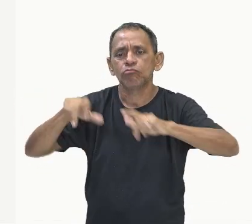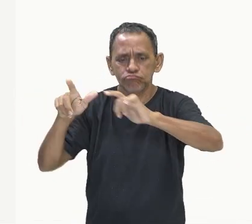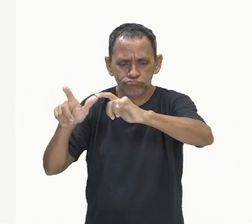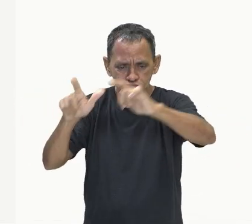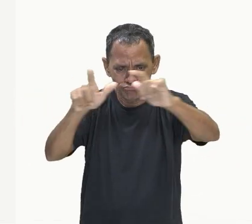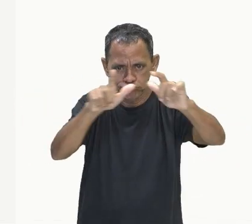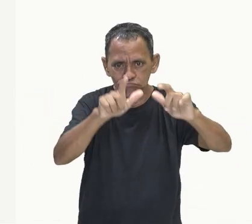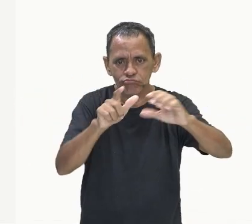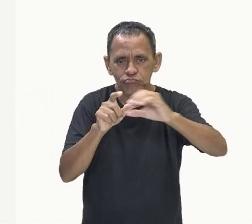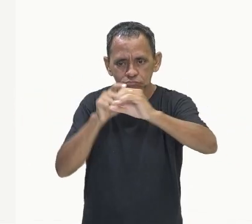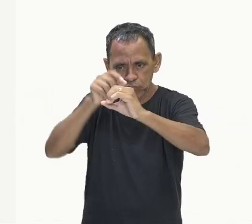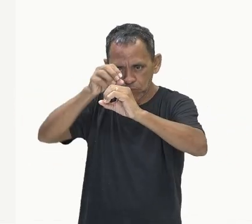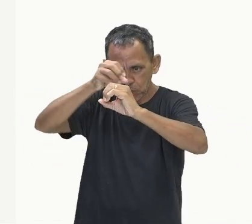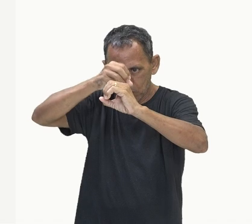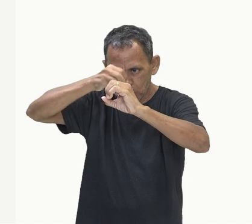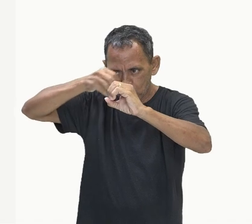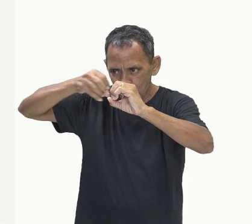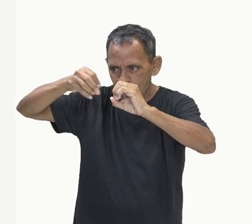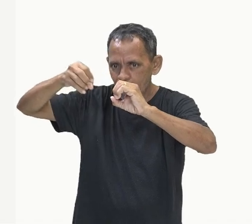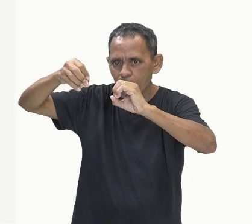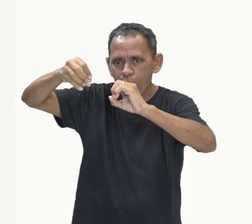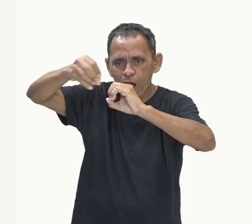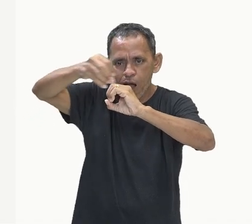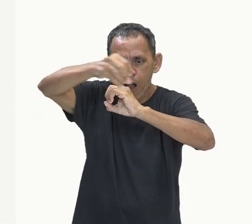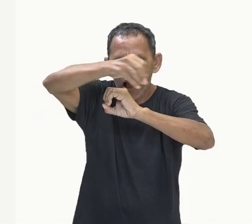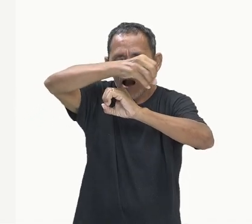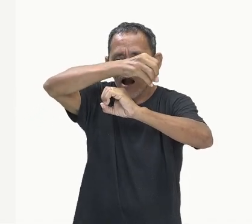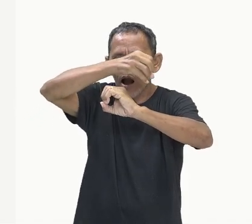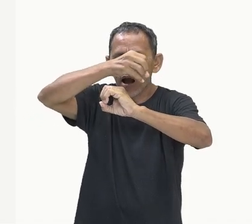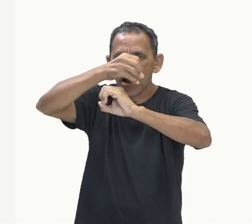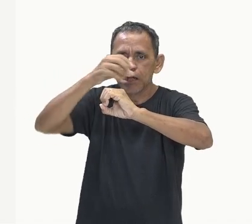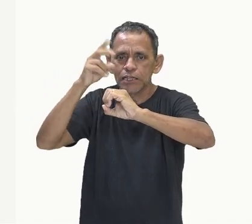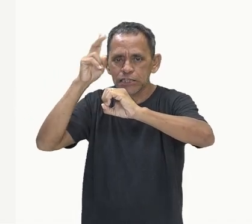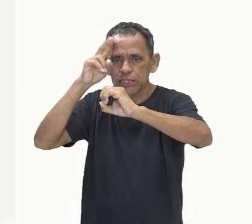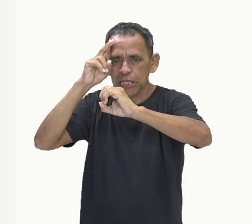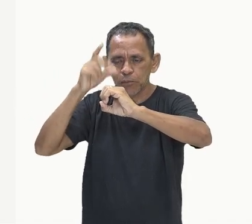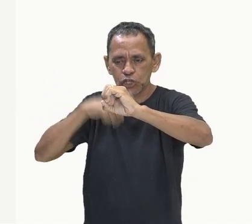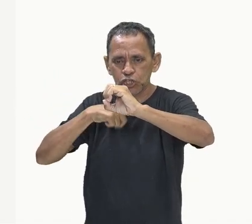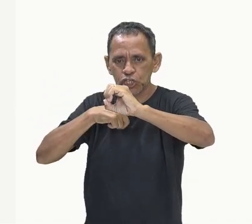aí que ele ocupa, tem uma posição que é bem longe do Sol, essa posição aqui, ó.